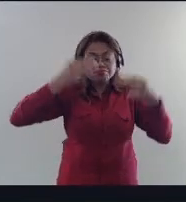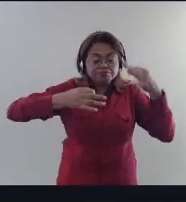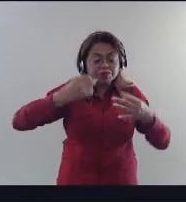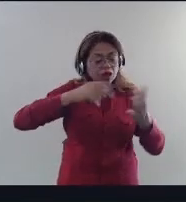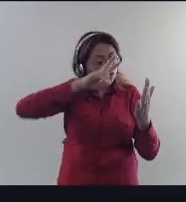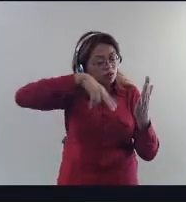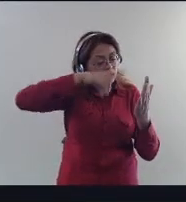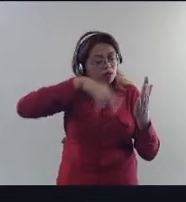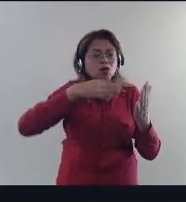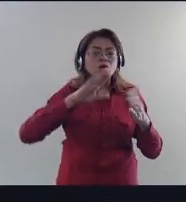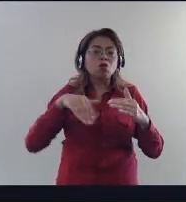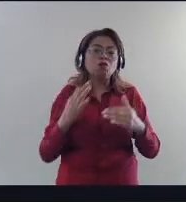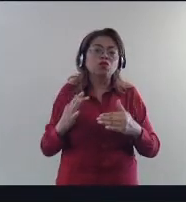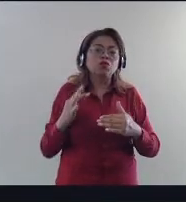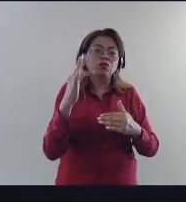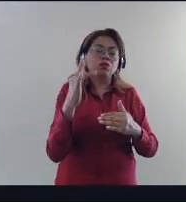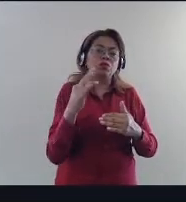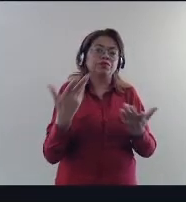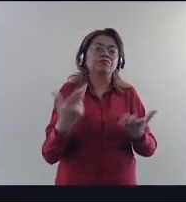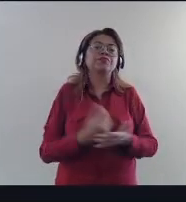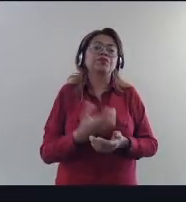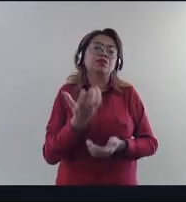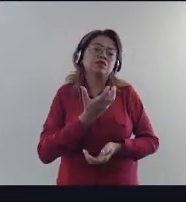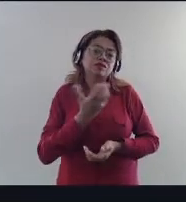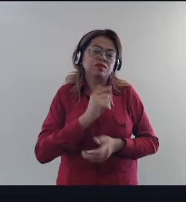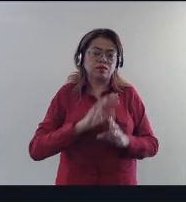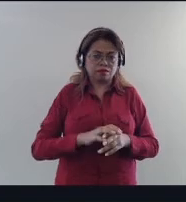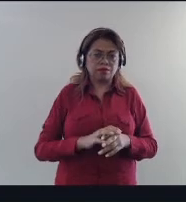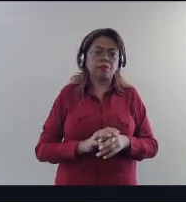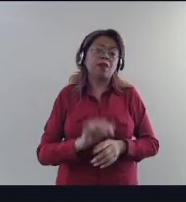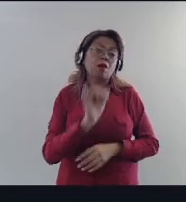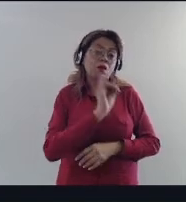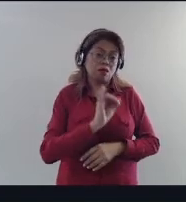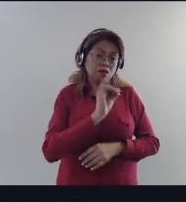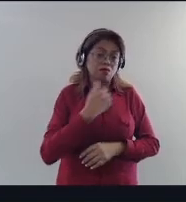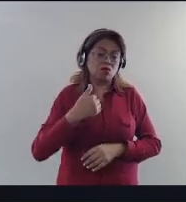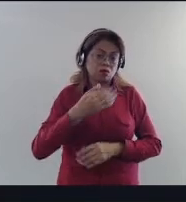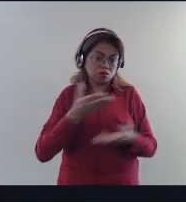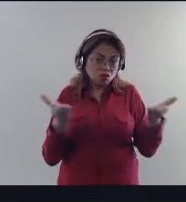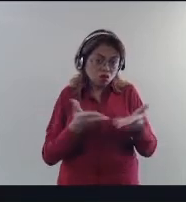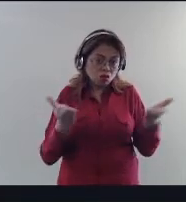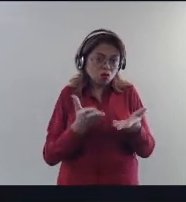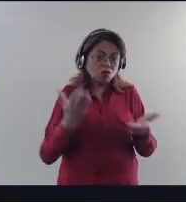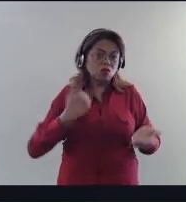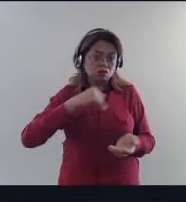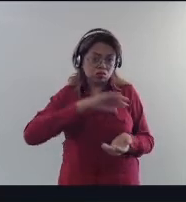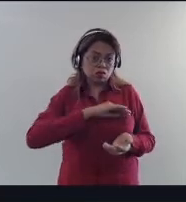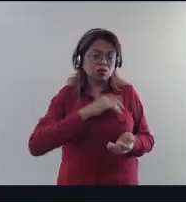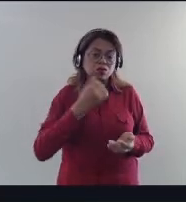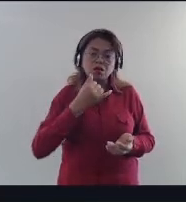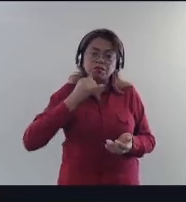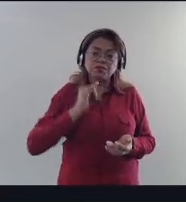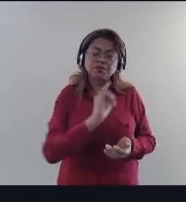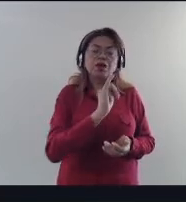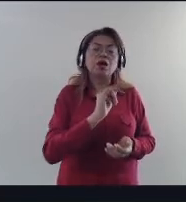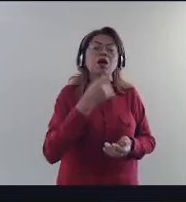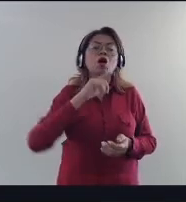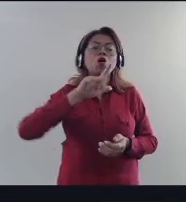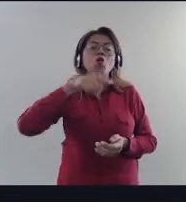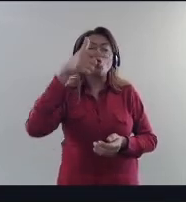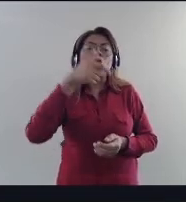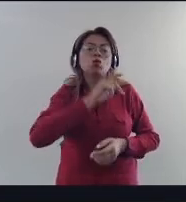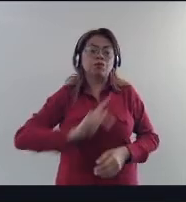Isso é muito importante, por exemplo, para governos. A gente hoje atende um governo estrangeiro que